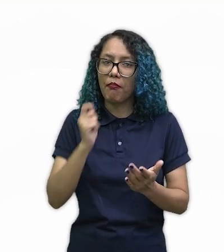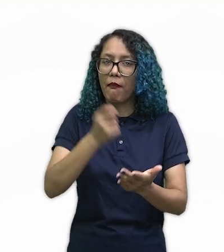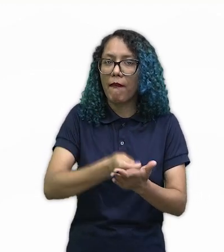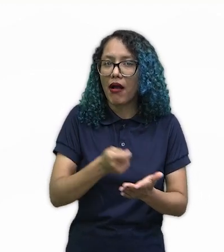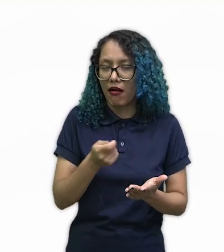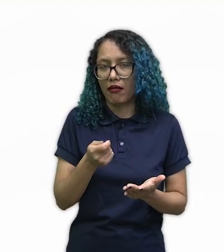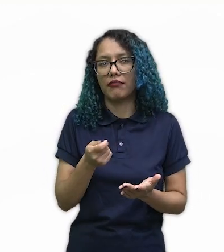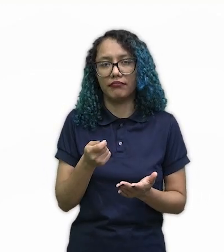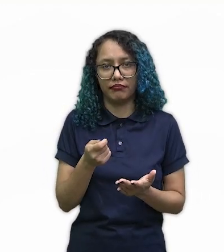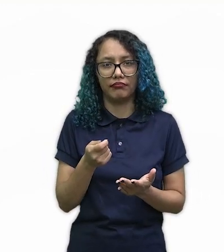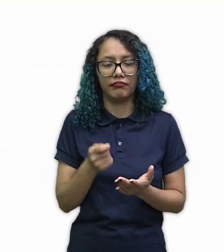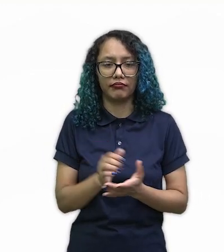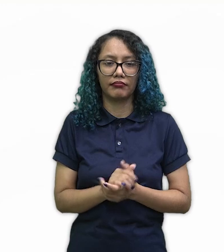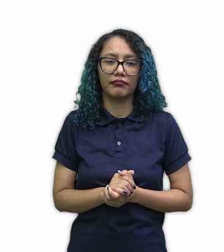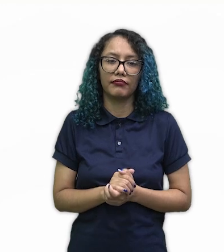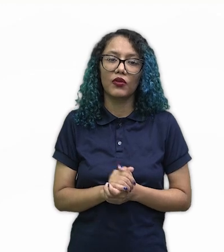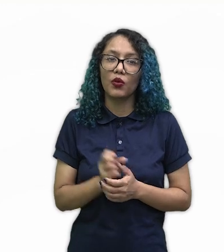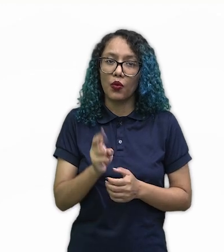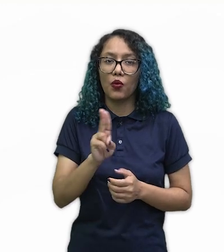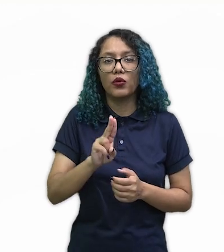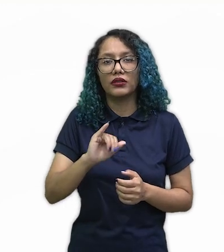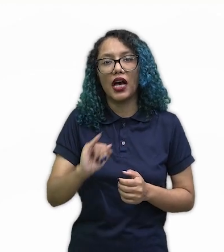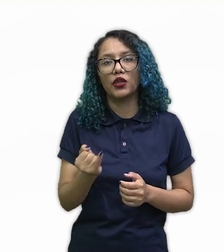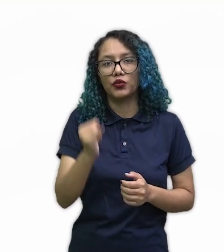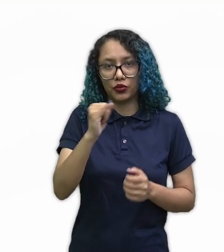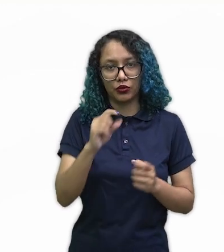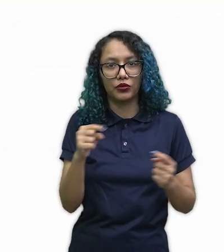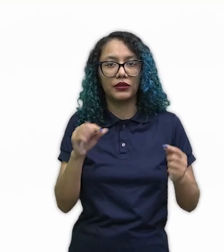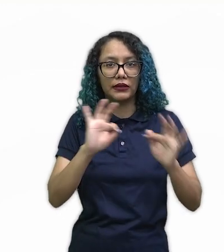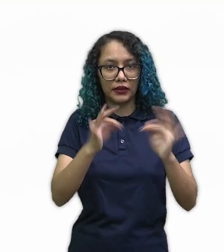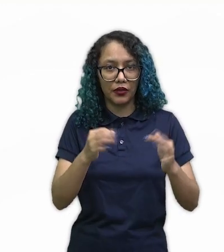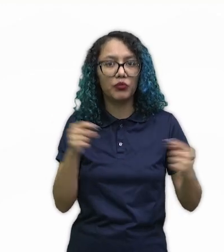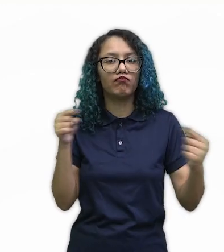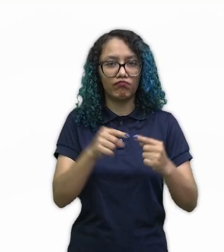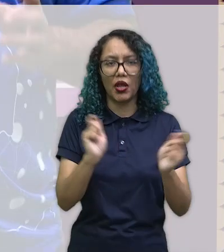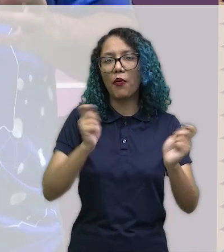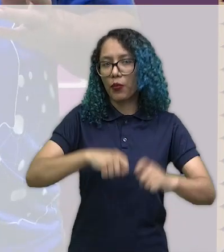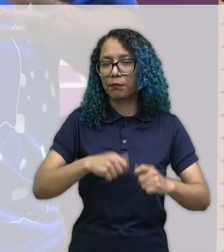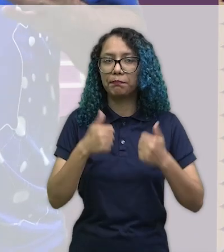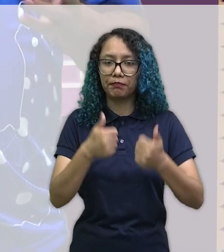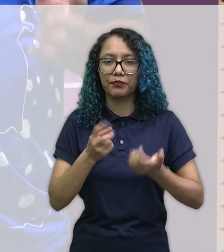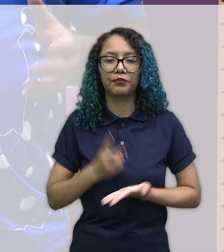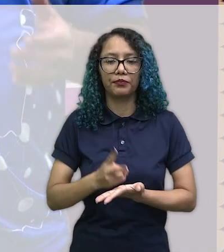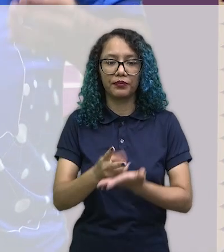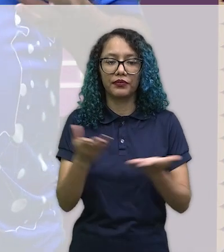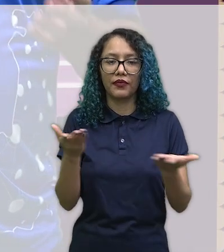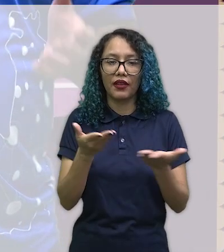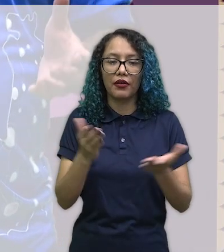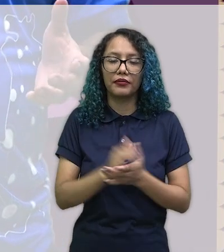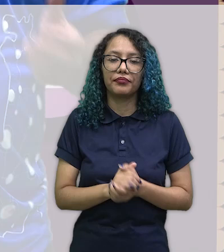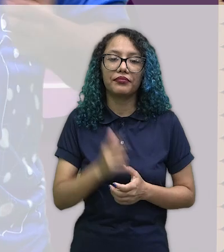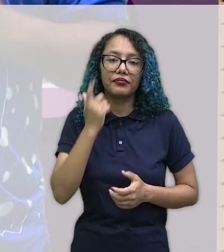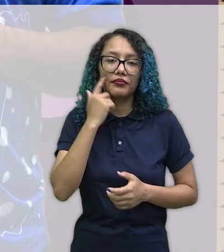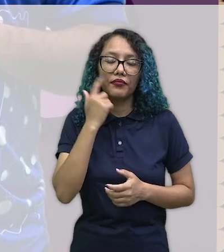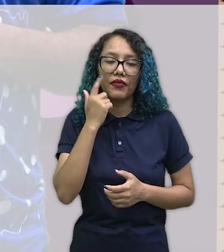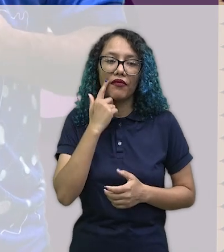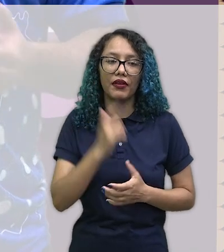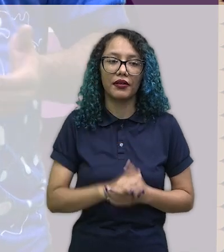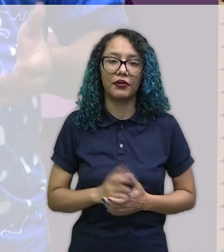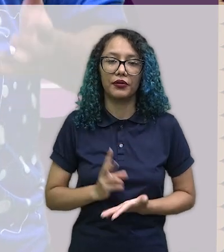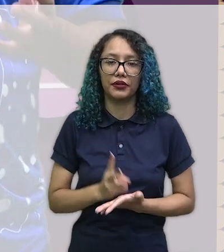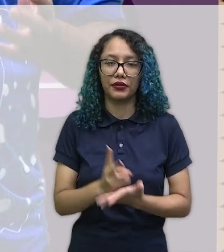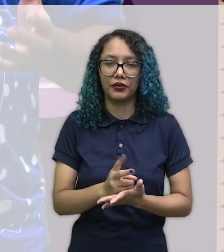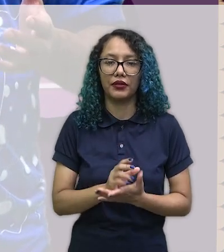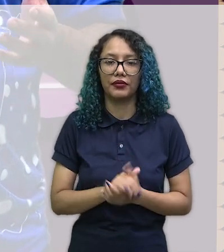pagar esse valor utilizando os juros simples, perfeito? Vamos seguir em frente aqui, então. Falando, então, das características, nós temos